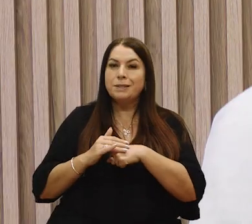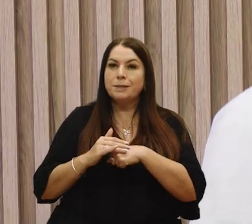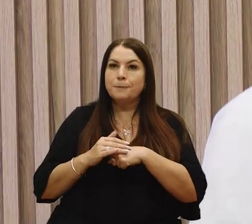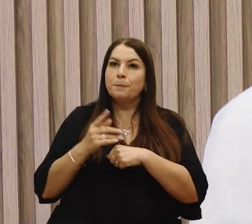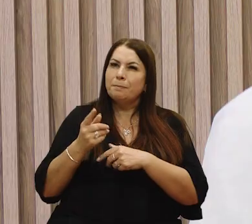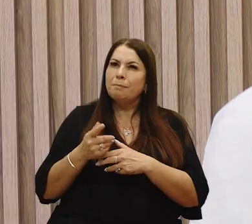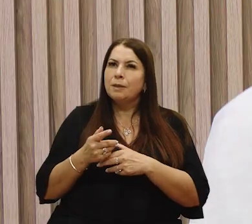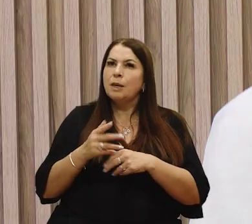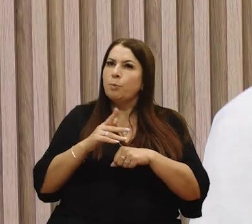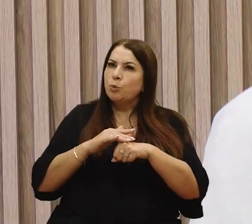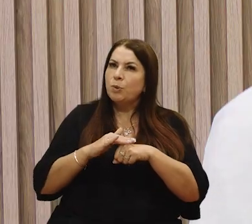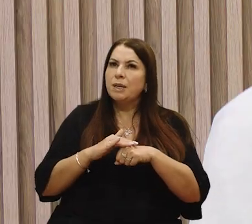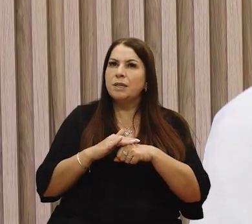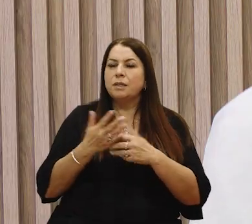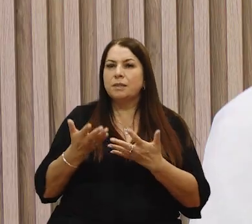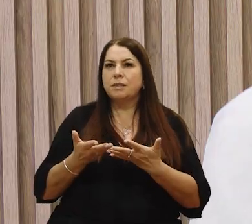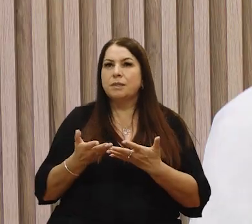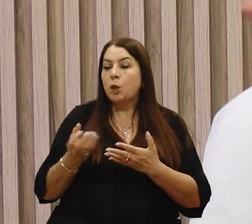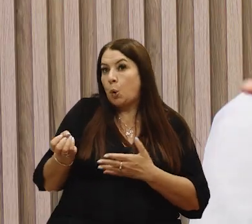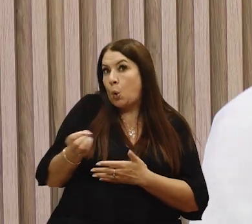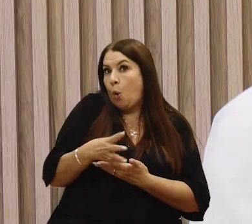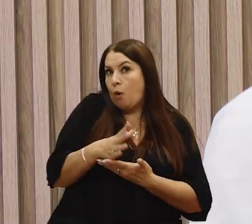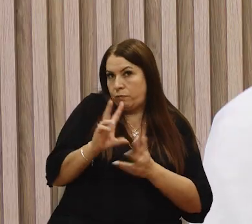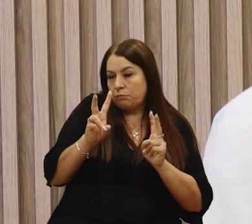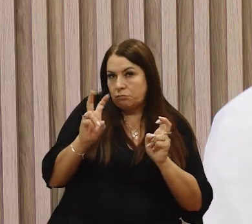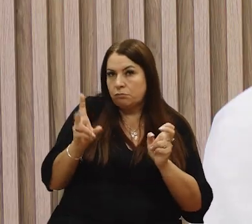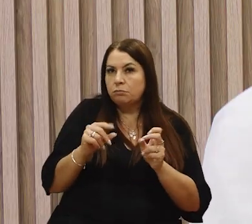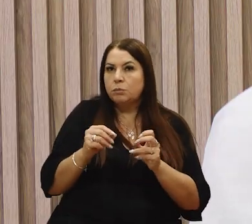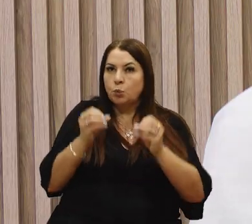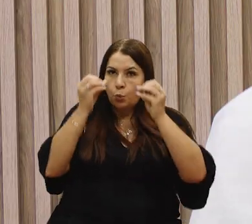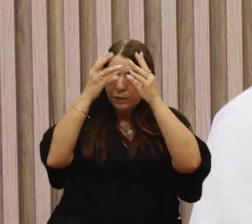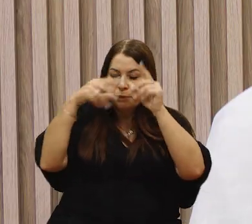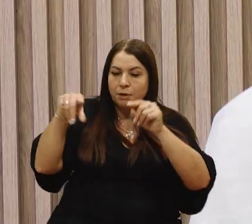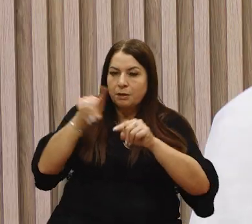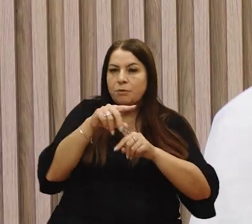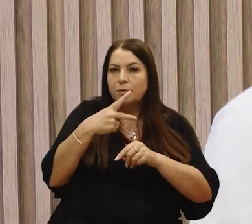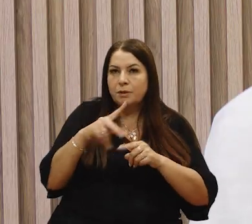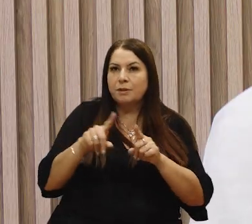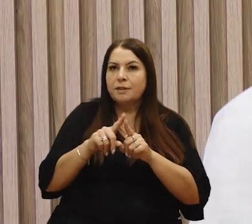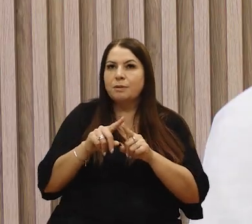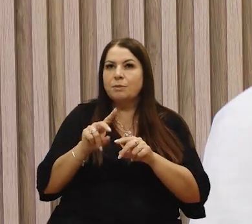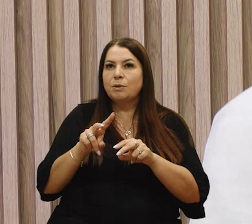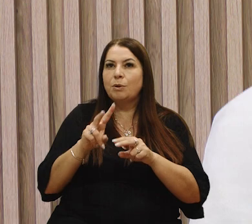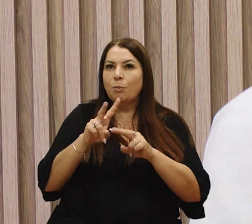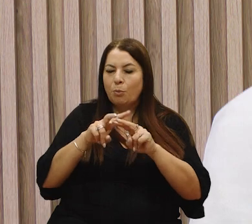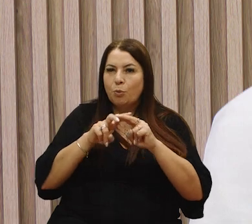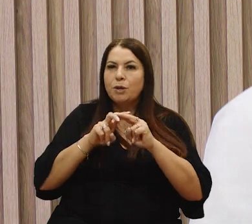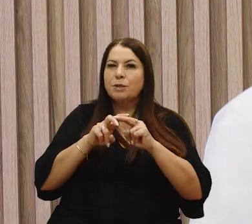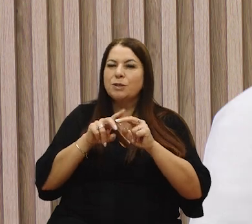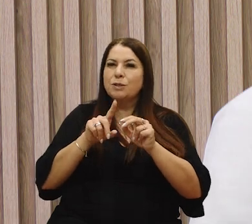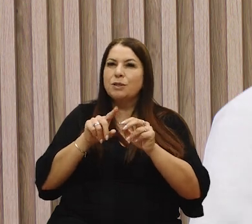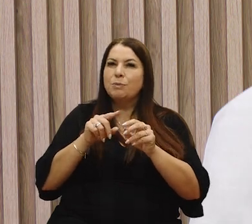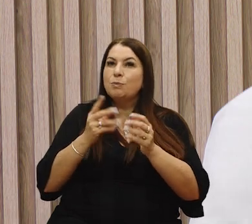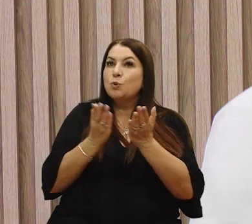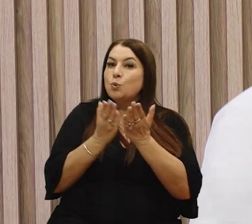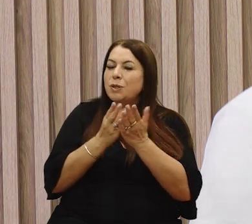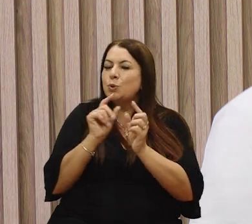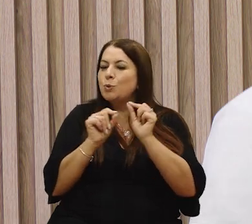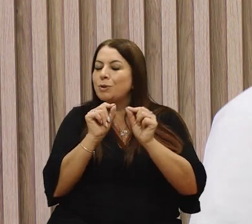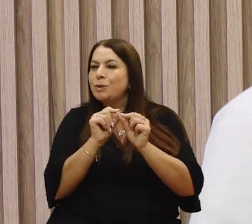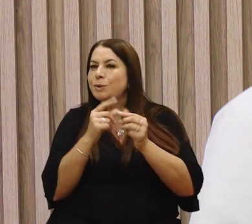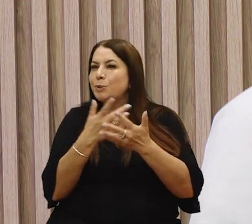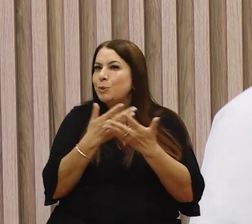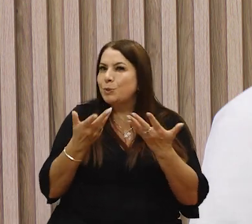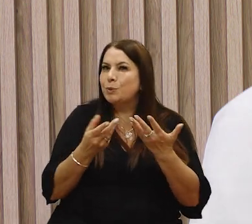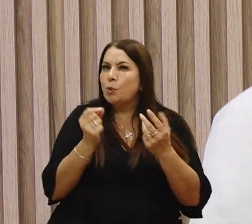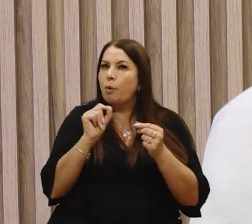de Doenças, né? Então aí é uma doença relativamente nova, né? O conhecimento dela, e por isso nós estamos explorando aqui no Entre Elas